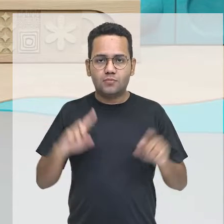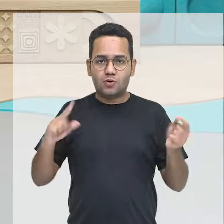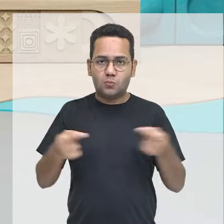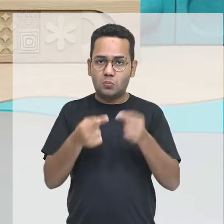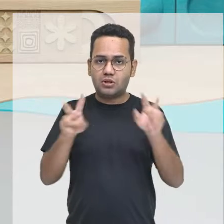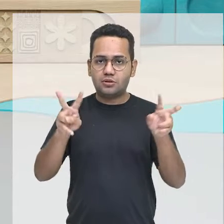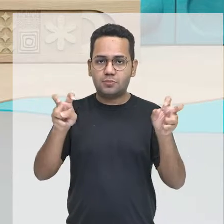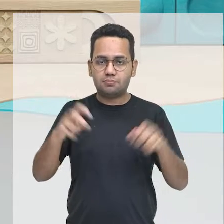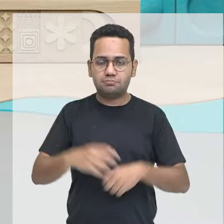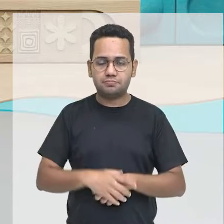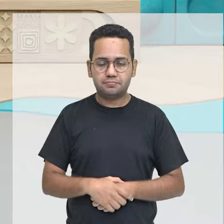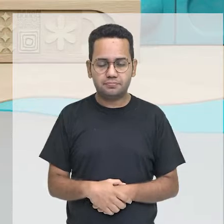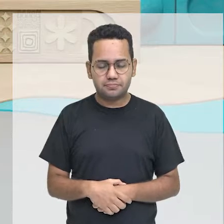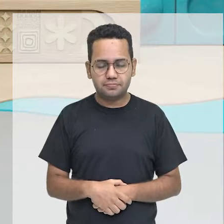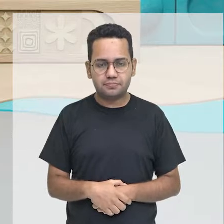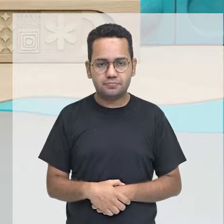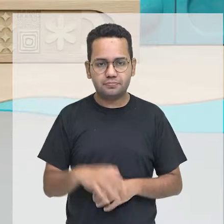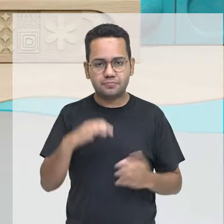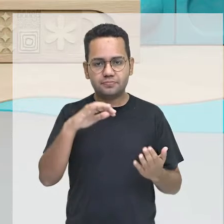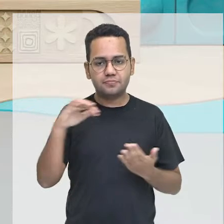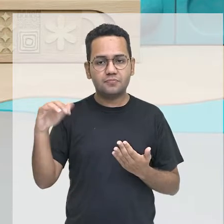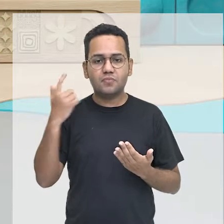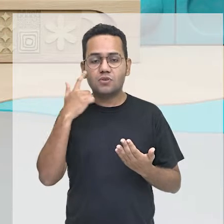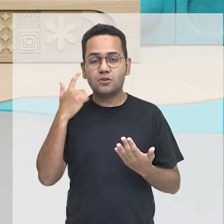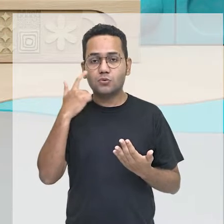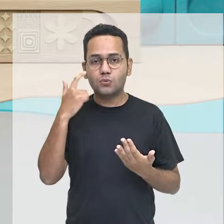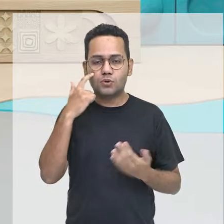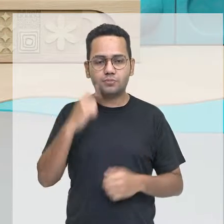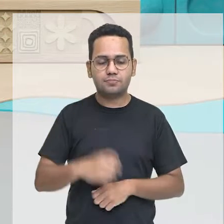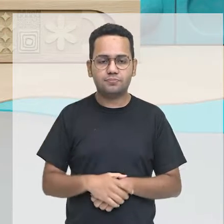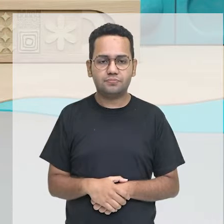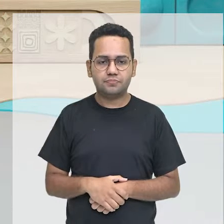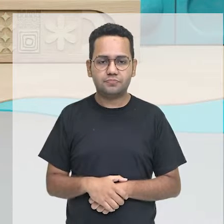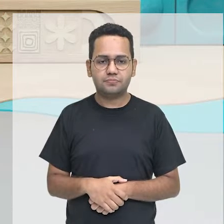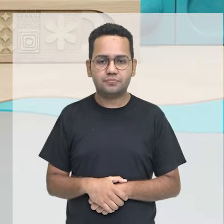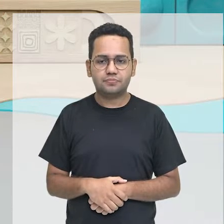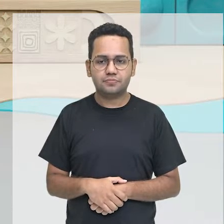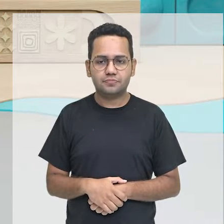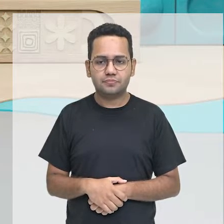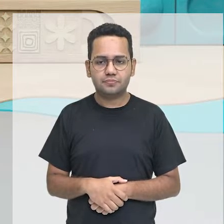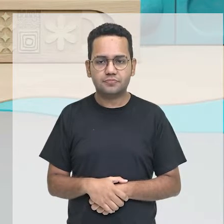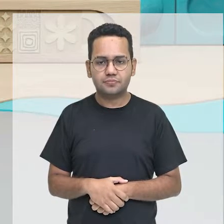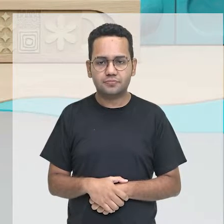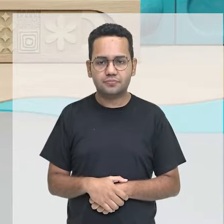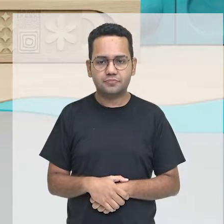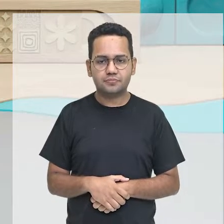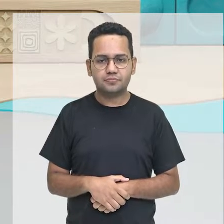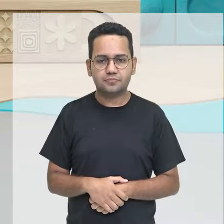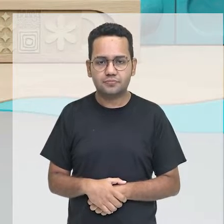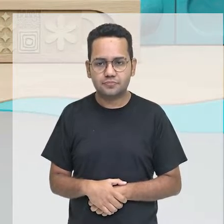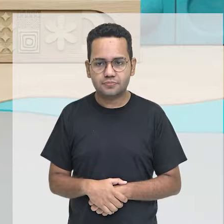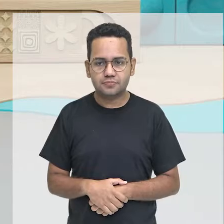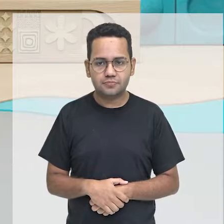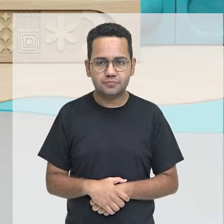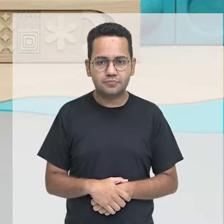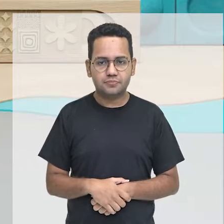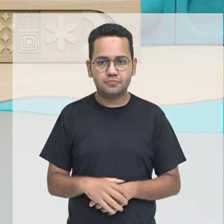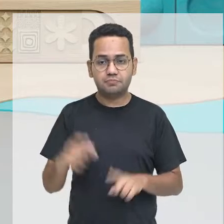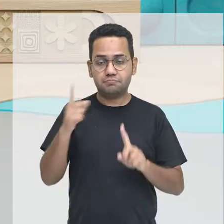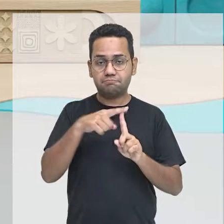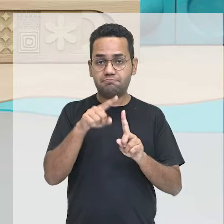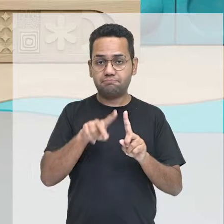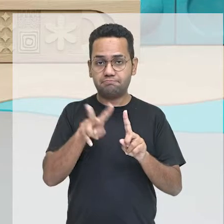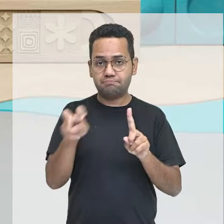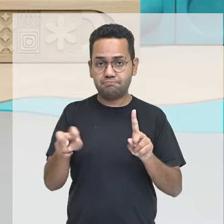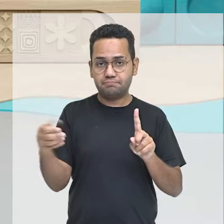verbos modais. Vamos ver a definição, relembrar, na verdade, a definição do que é um verbo modal. Vamos lá? Então, modal